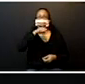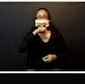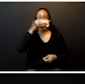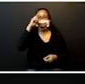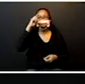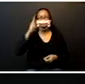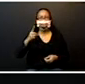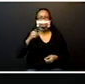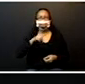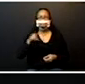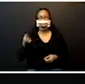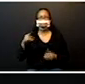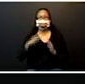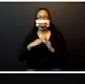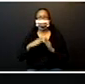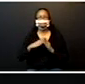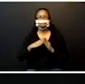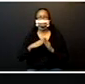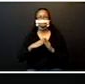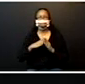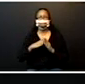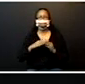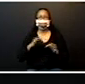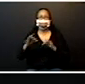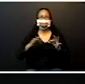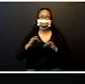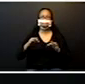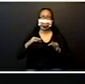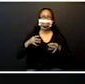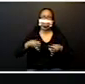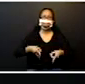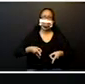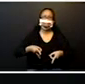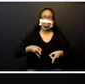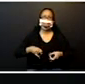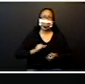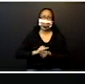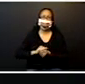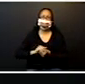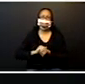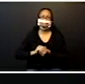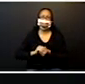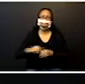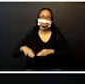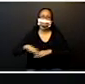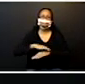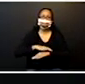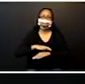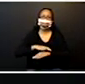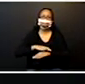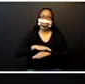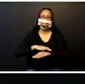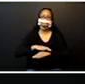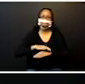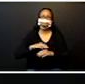ordens em casa, né? Arruma a cama. Lava o seu tênis. Colocou